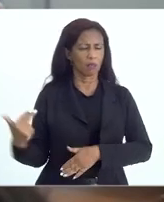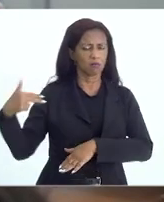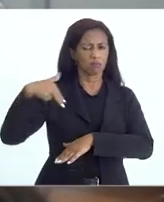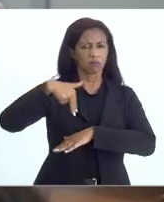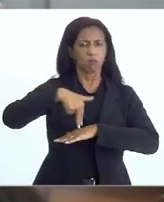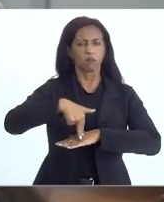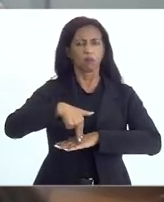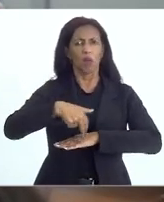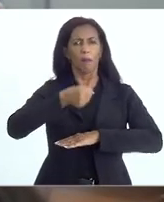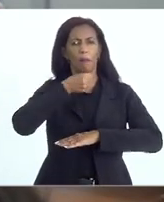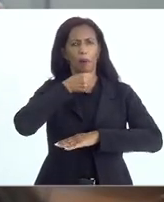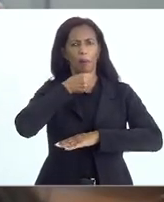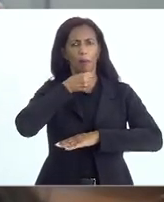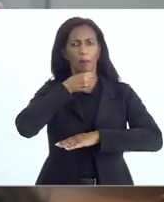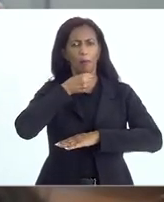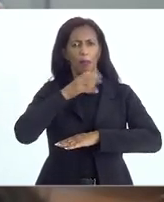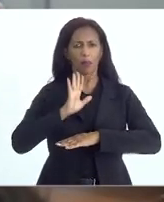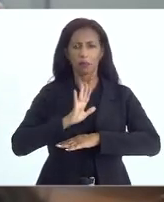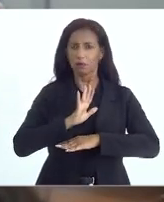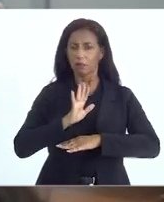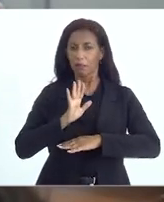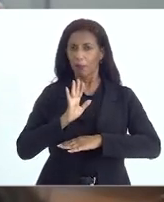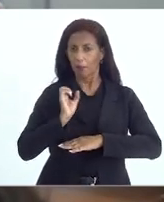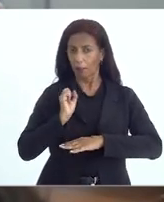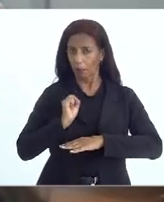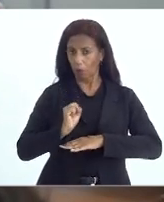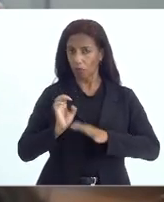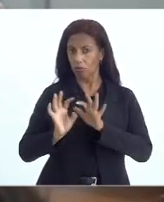fazer uso da Tribuna sem censura